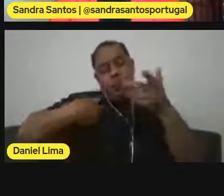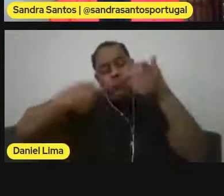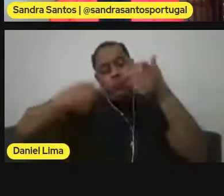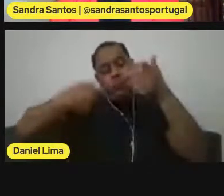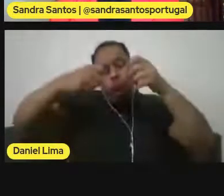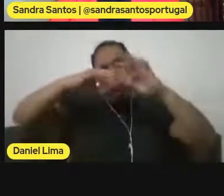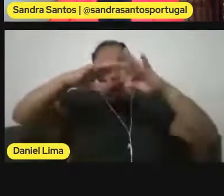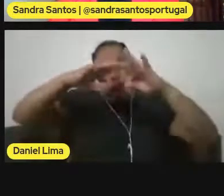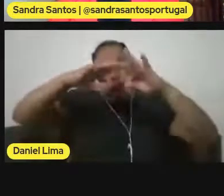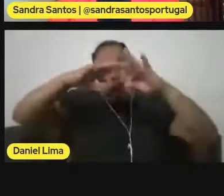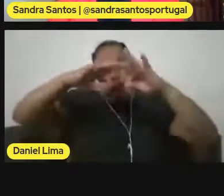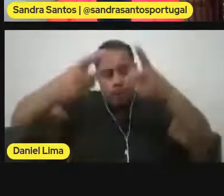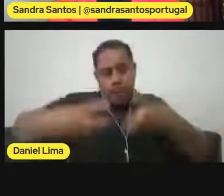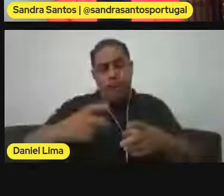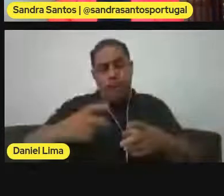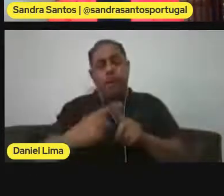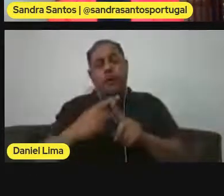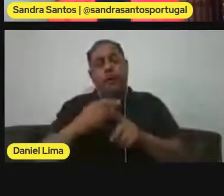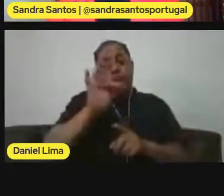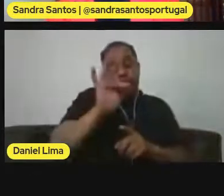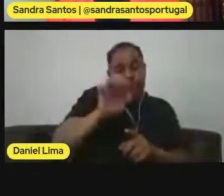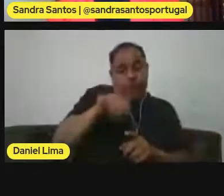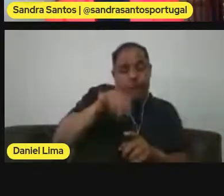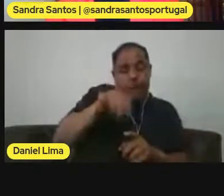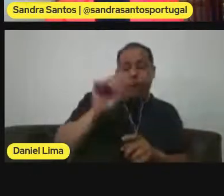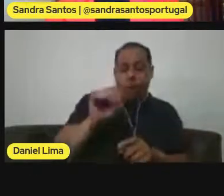também tratou de deixar